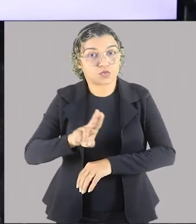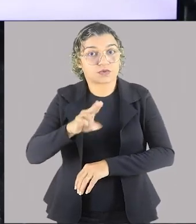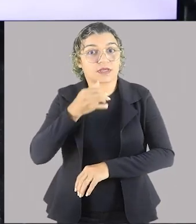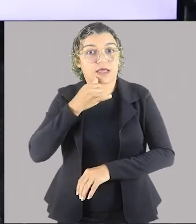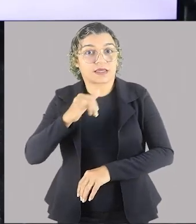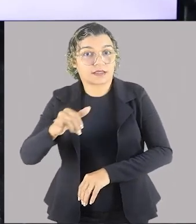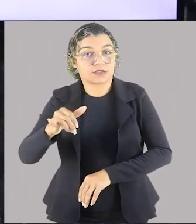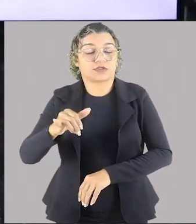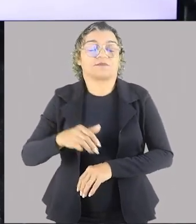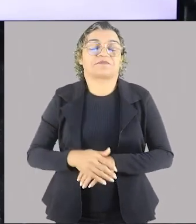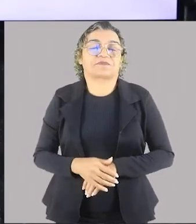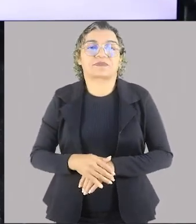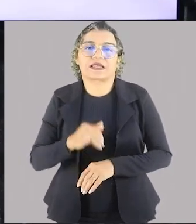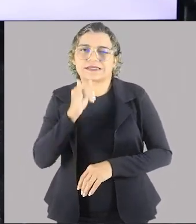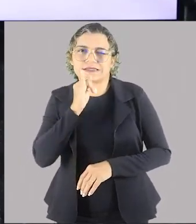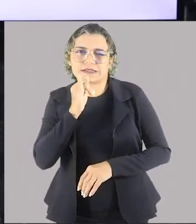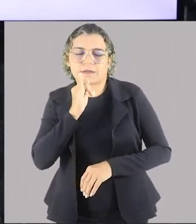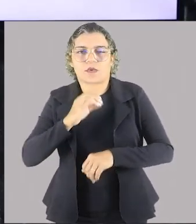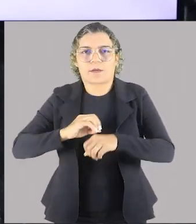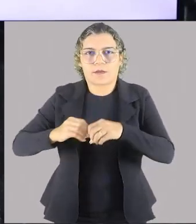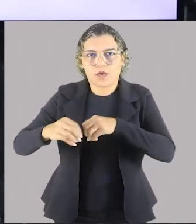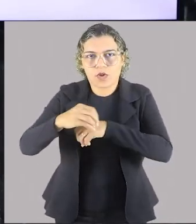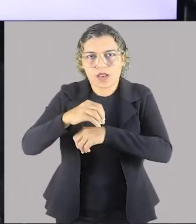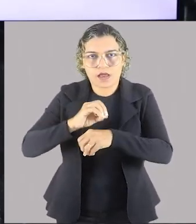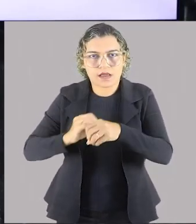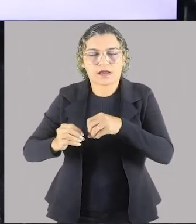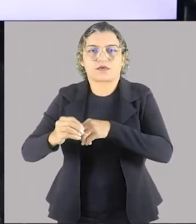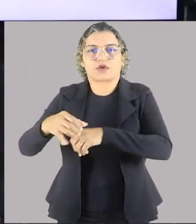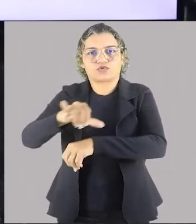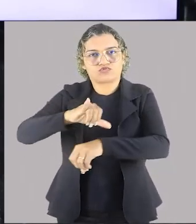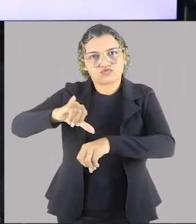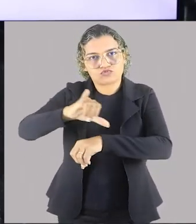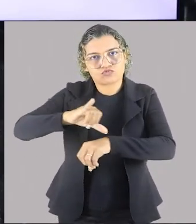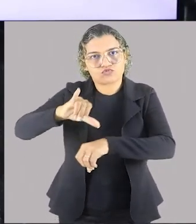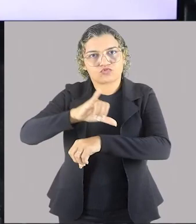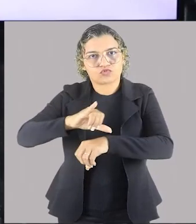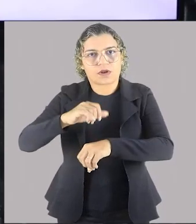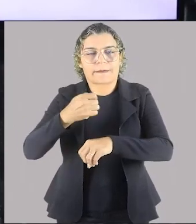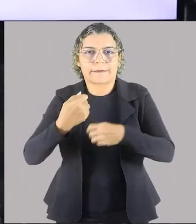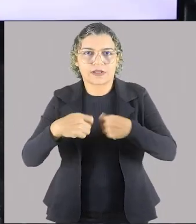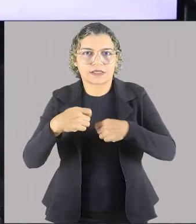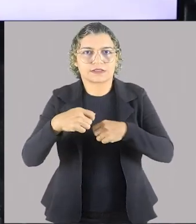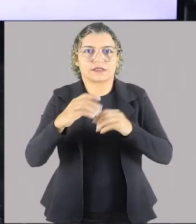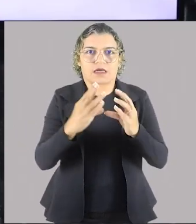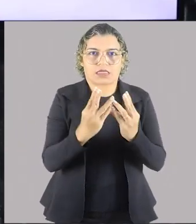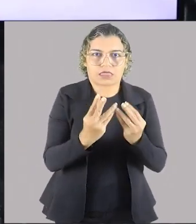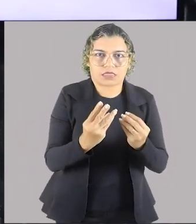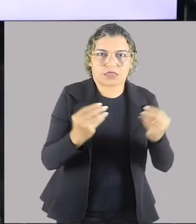exemplo, a gente tem a molécula de gordura, ela vai ser degradada para poder ser utilizada.